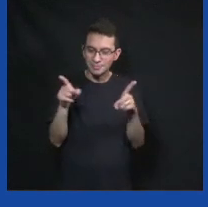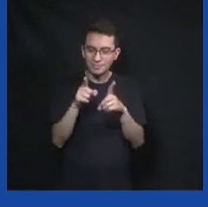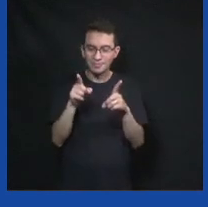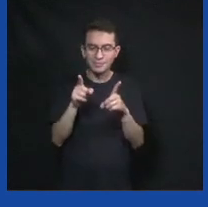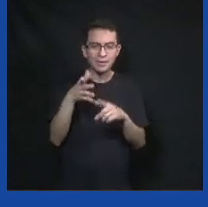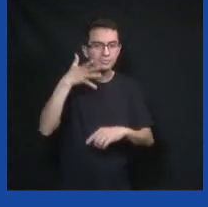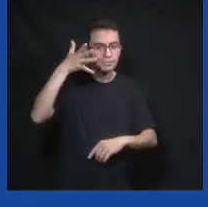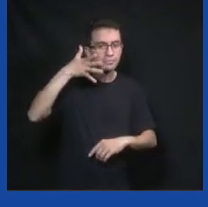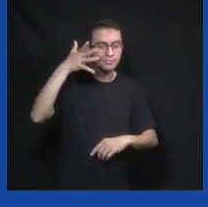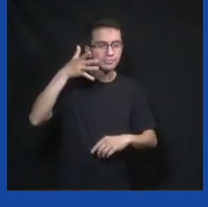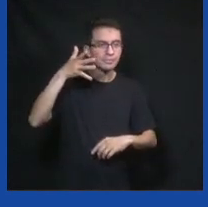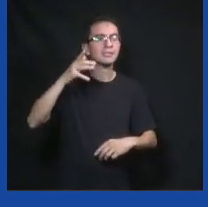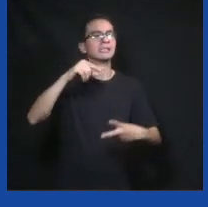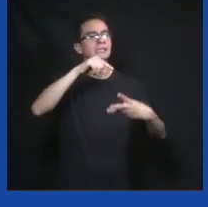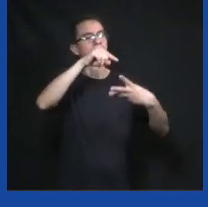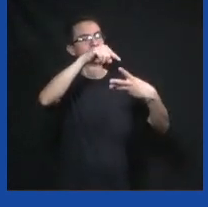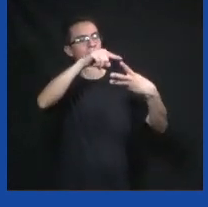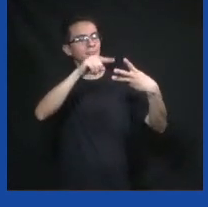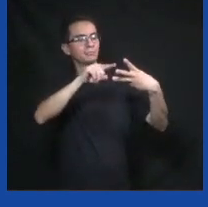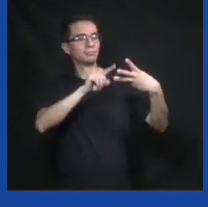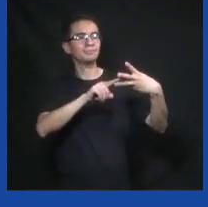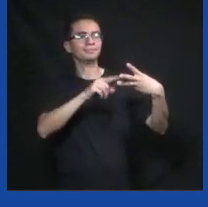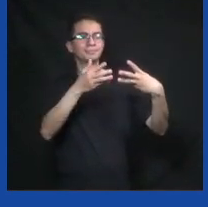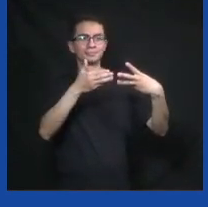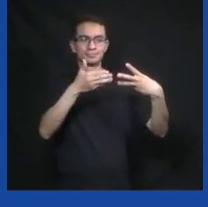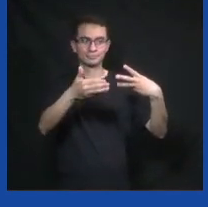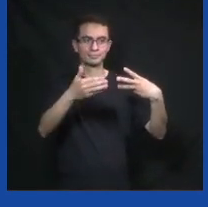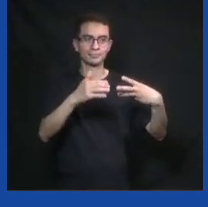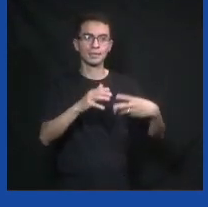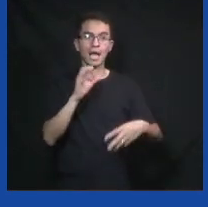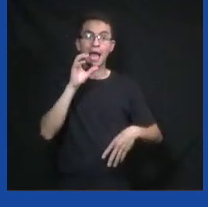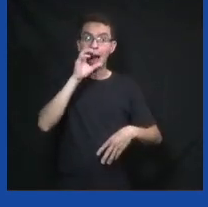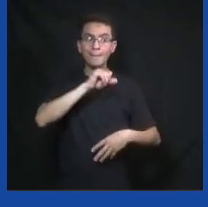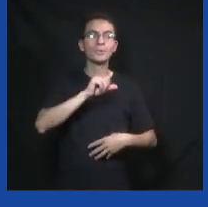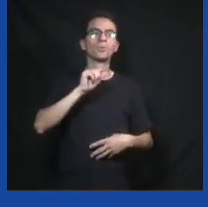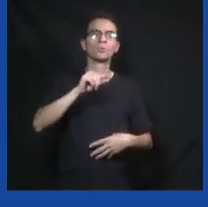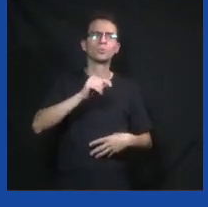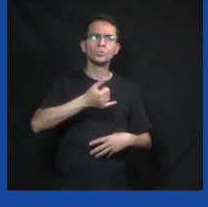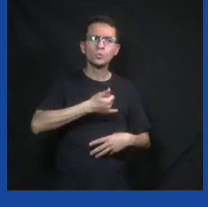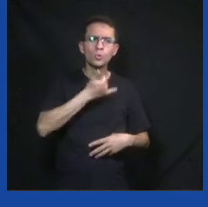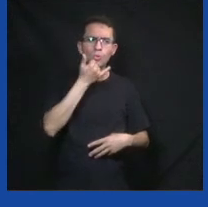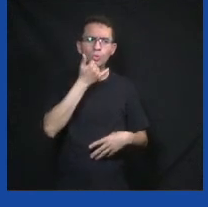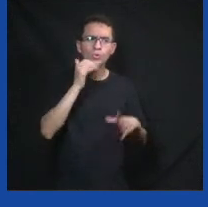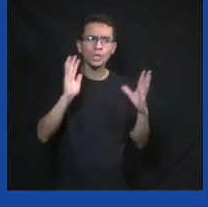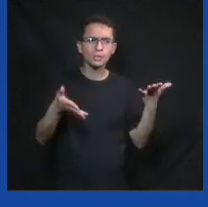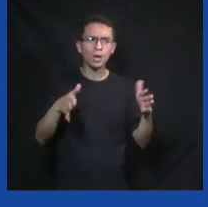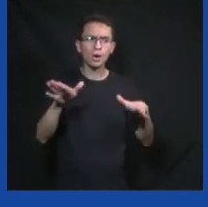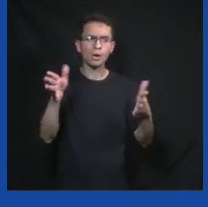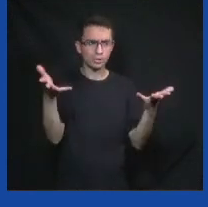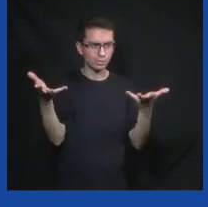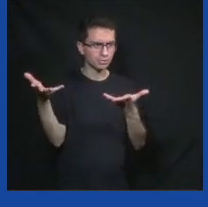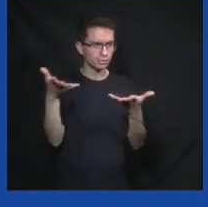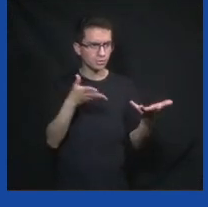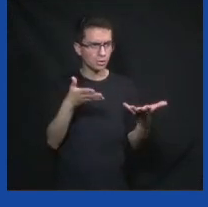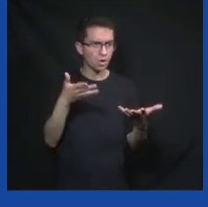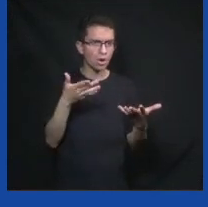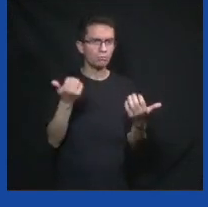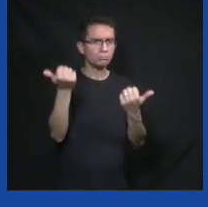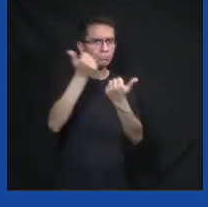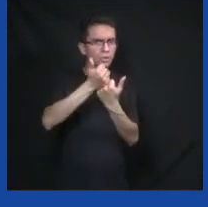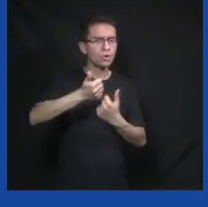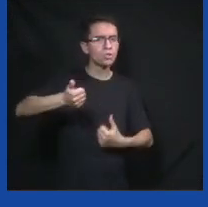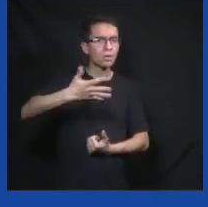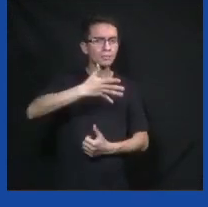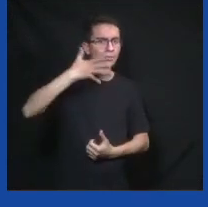Teremos 3 palestras agora. E eu já vou rapidamente, posso já chamar a nossa próxima palestrante? Está tudo pronto,